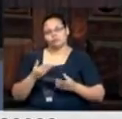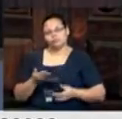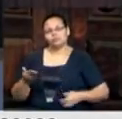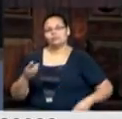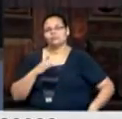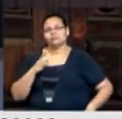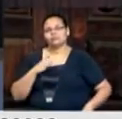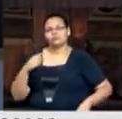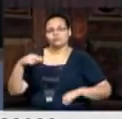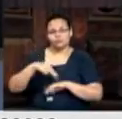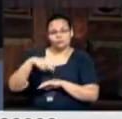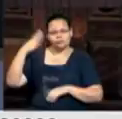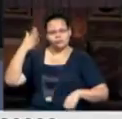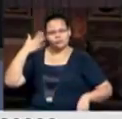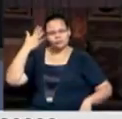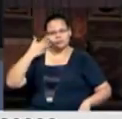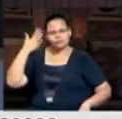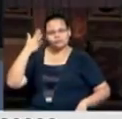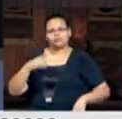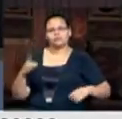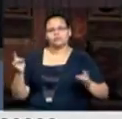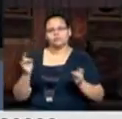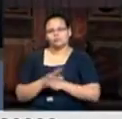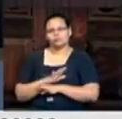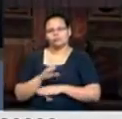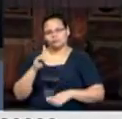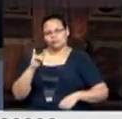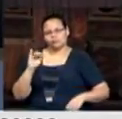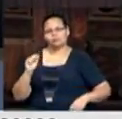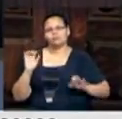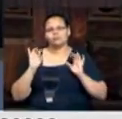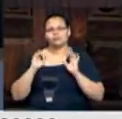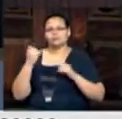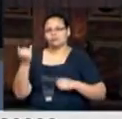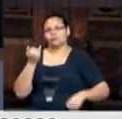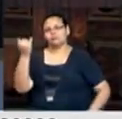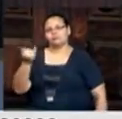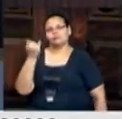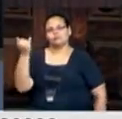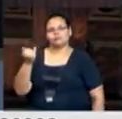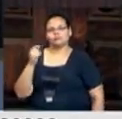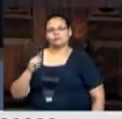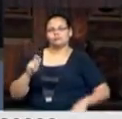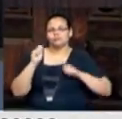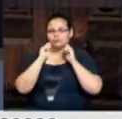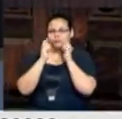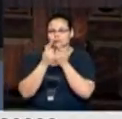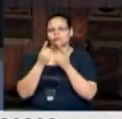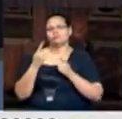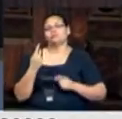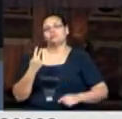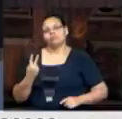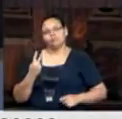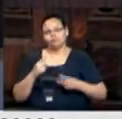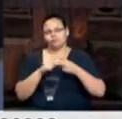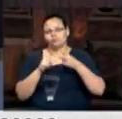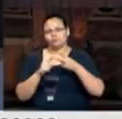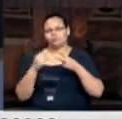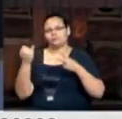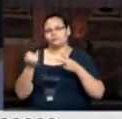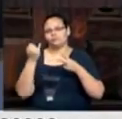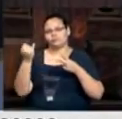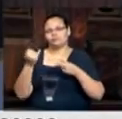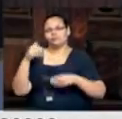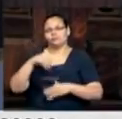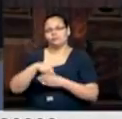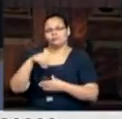aqui a essa tribuna no encerramento desse dia importante para a Assembleia Legislativa, duas matérias muito importantes